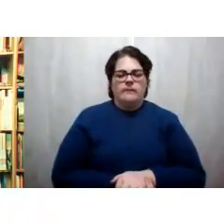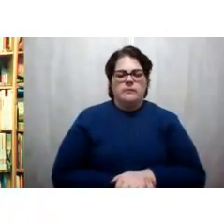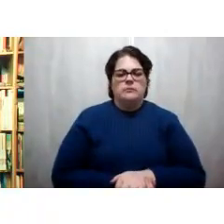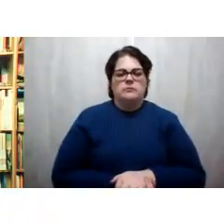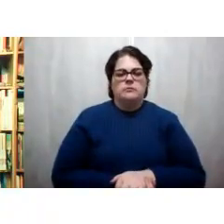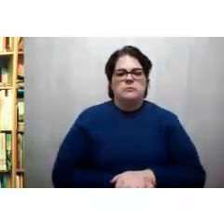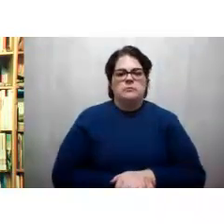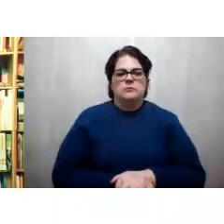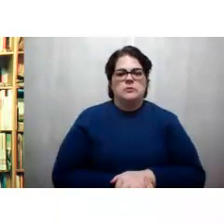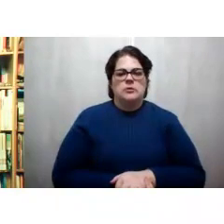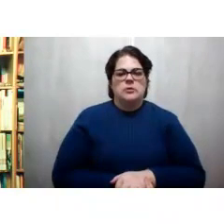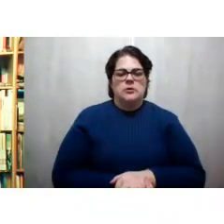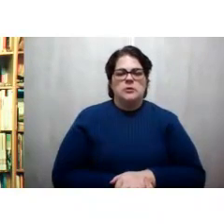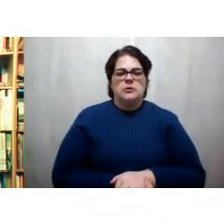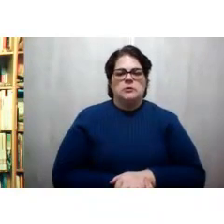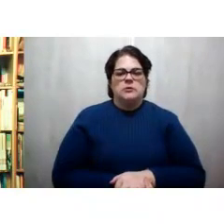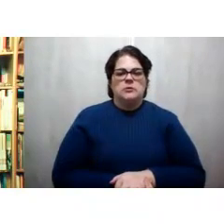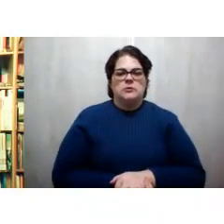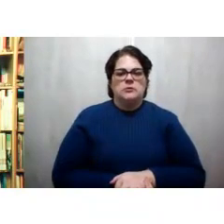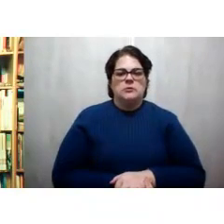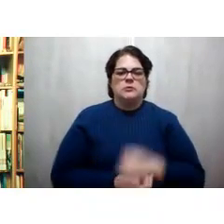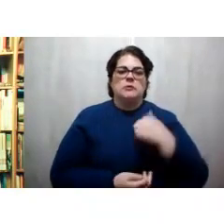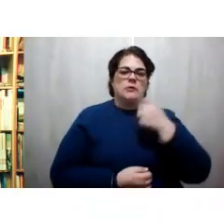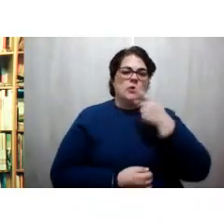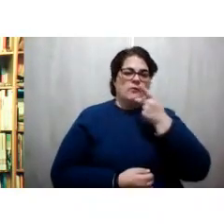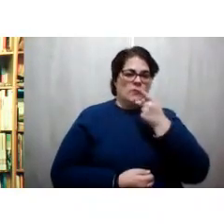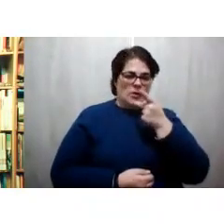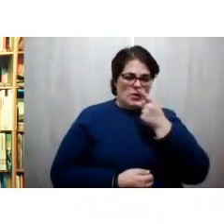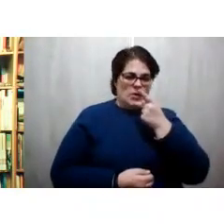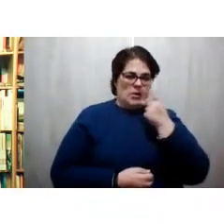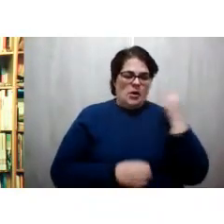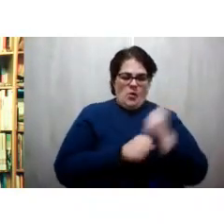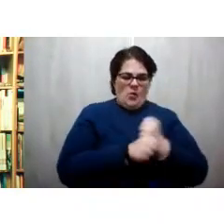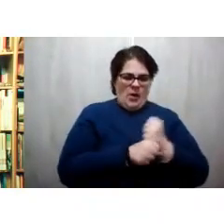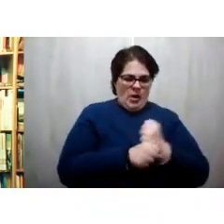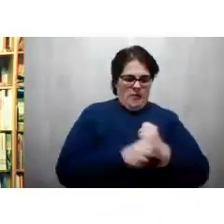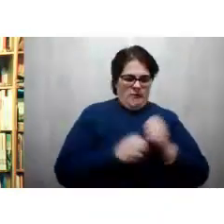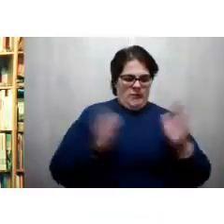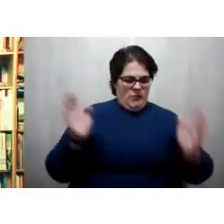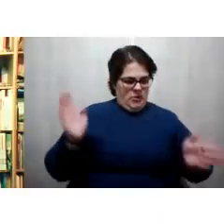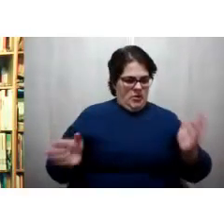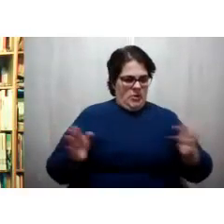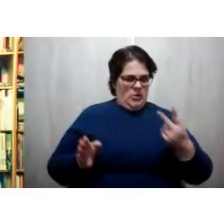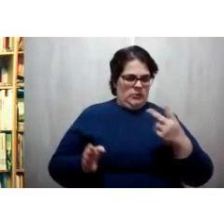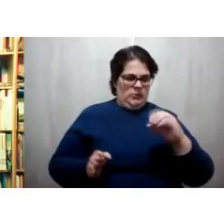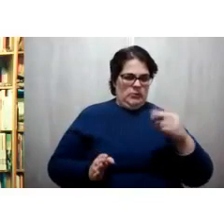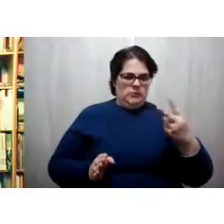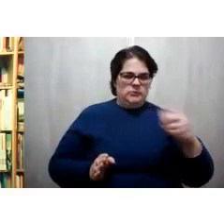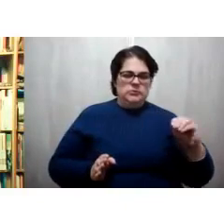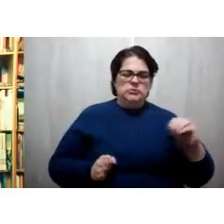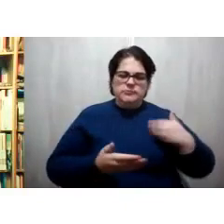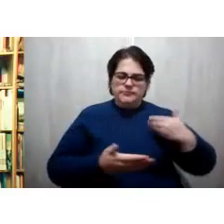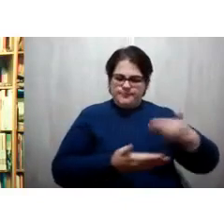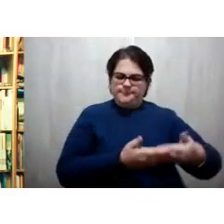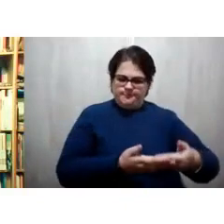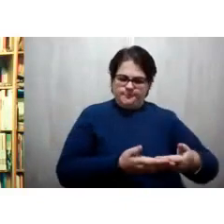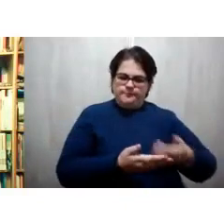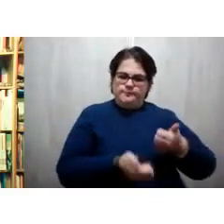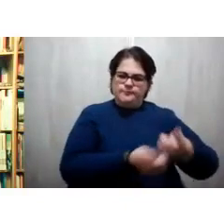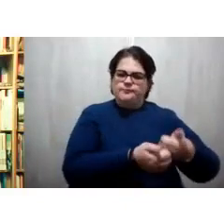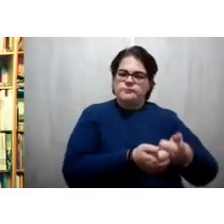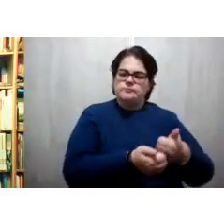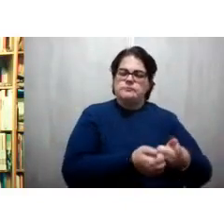Então, eu vou falar mais especificamente do Carnaval de 2020, que é o mais recente, né? Então, nós fizemos